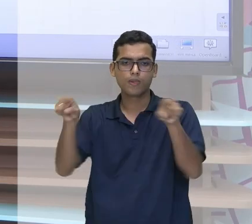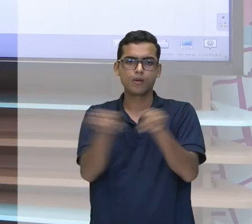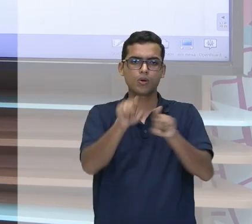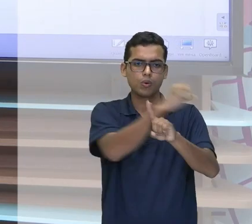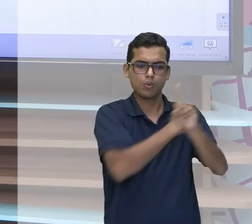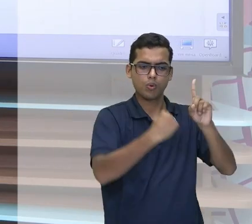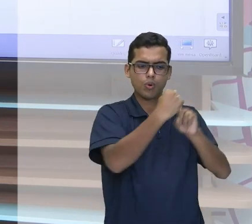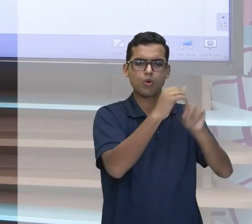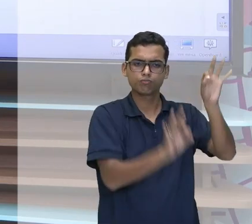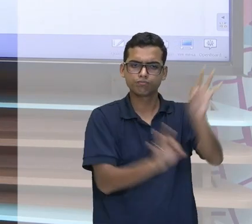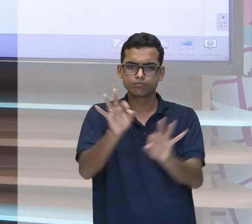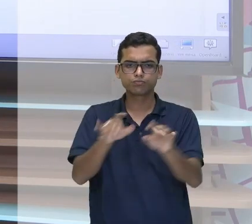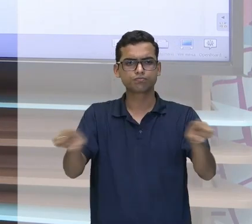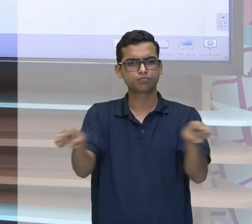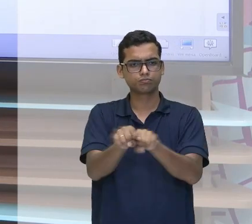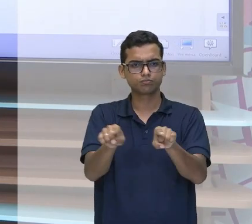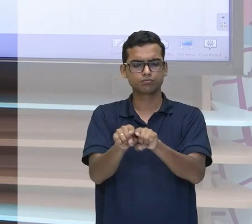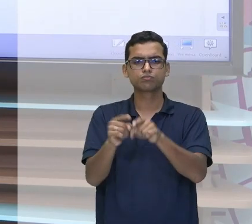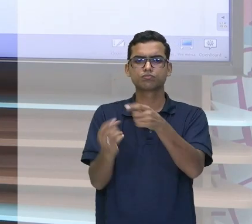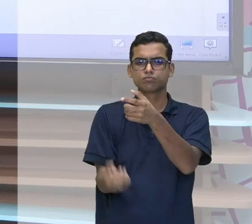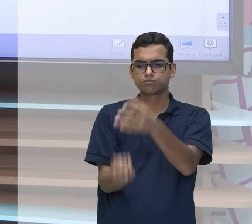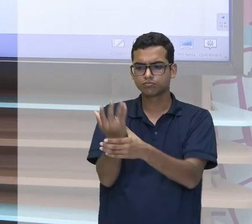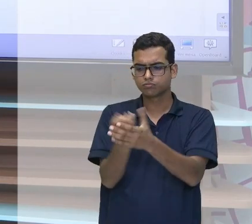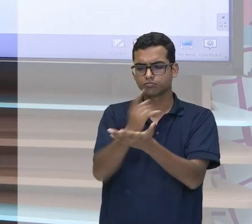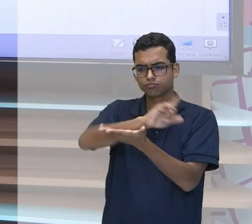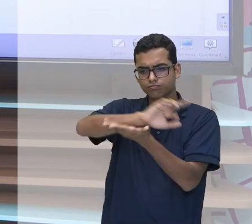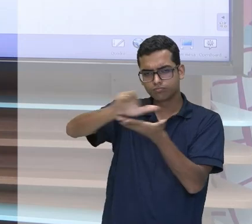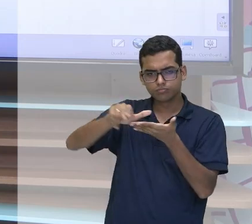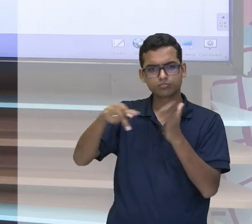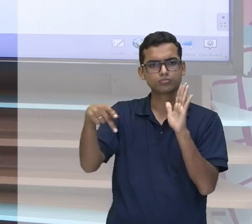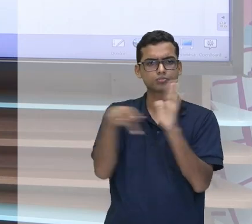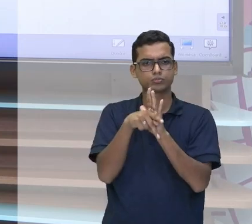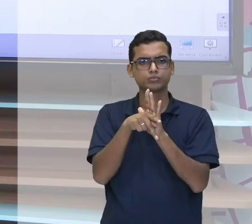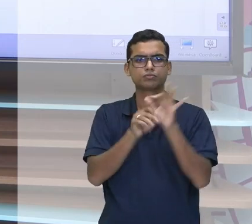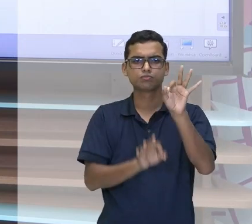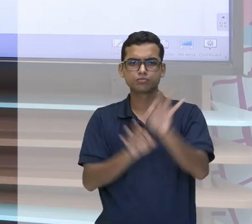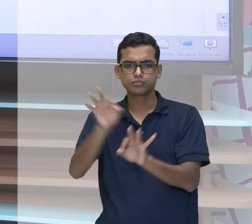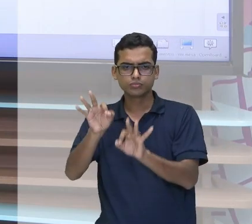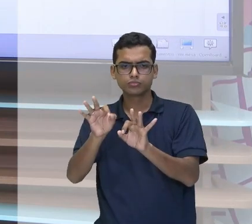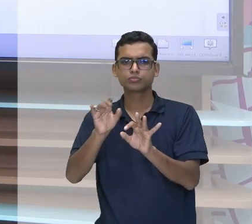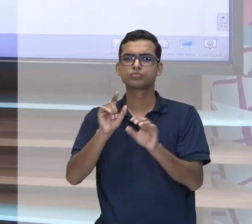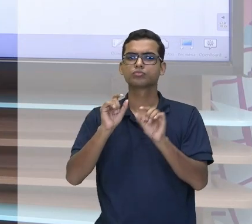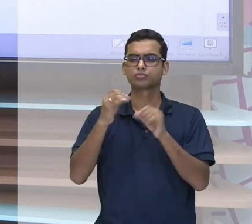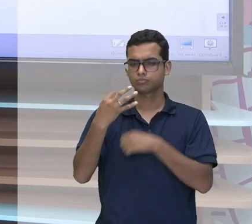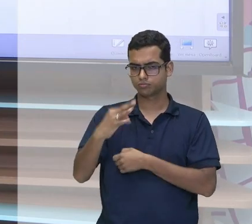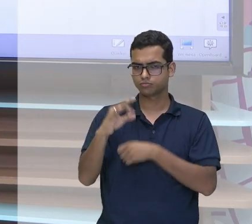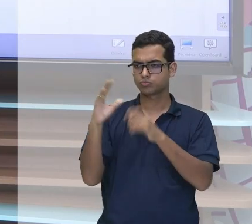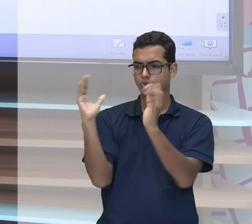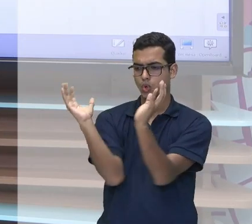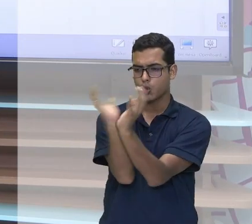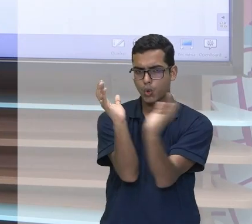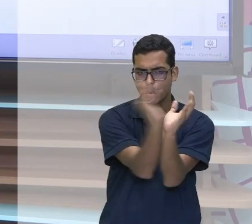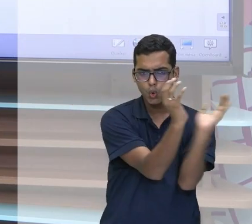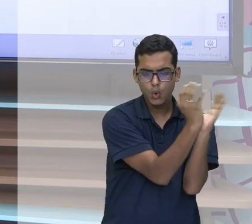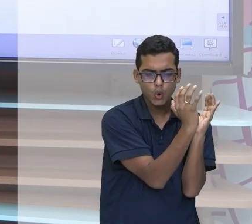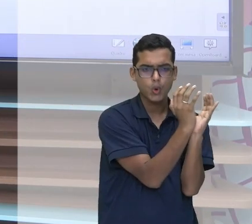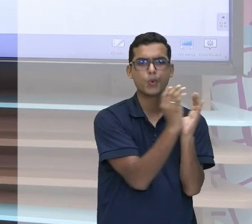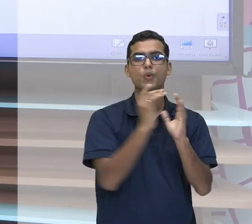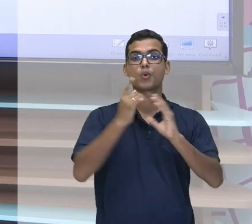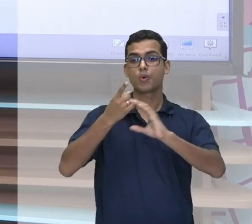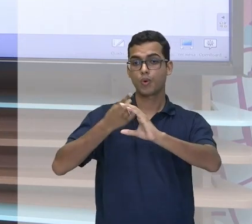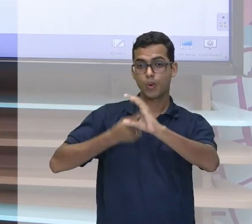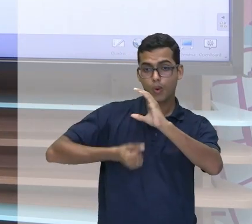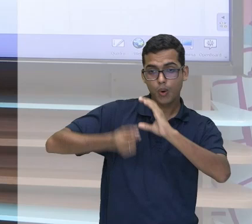por exemplo, que no caso do modo de produção capitalista é organizada em classe, certo? Então, é o capitalismo que